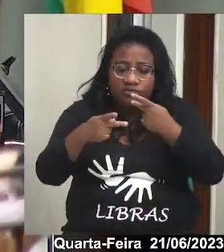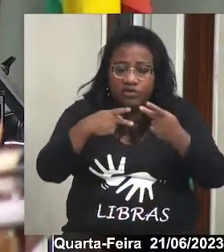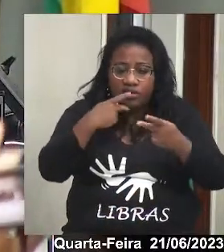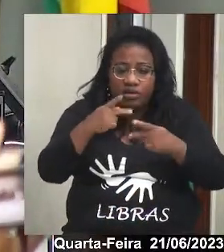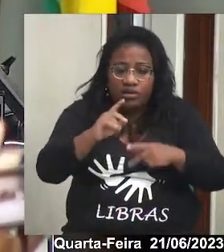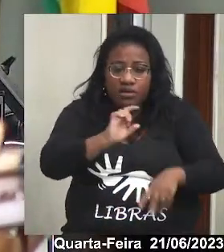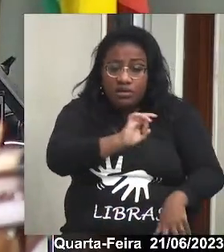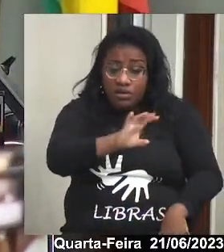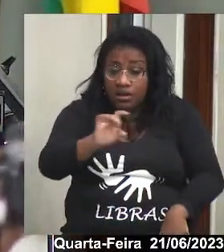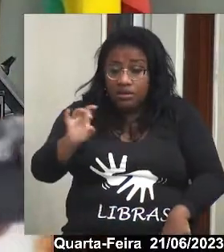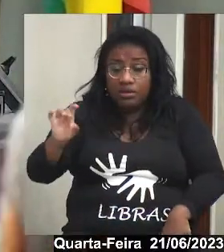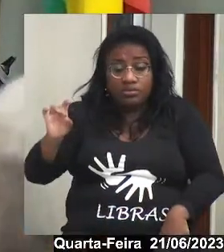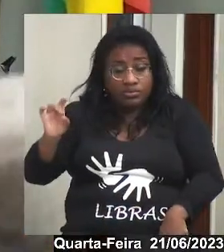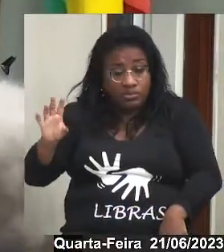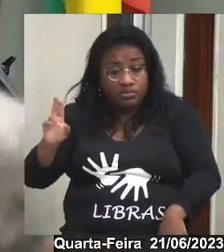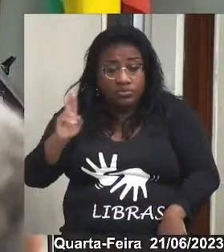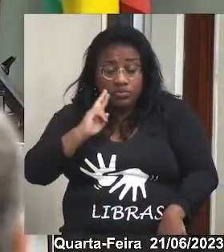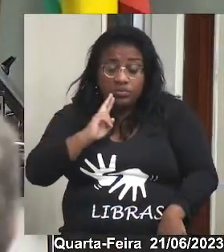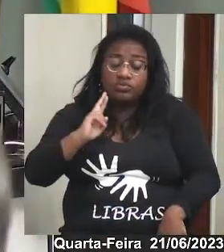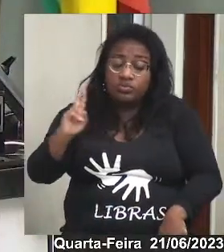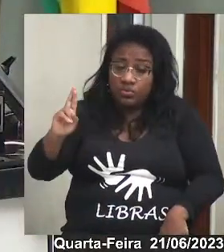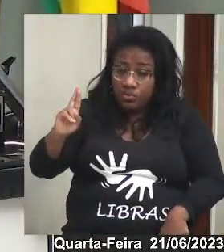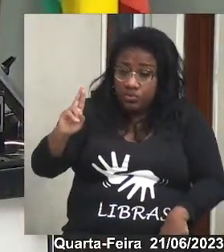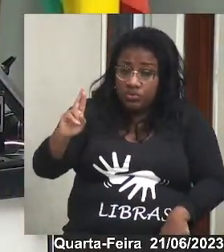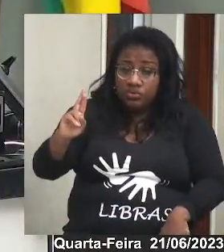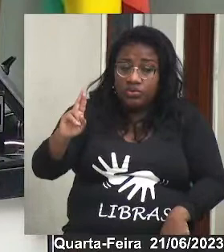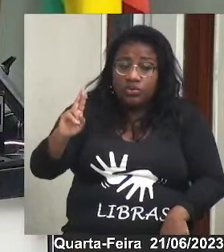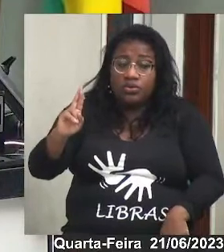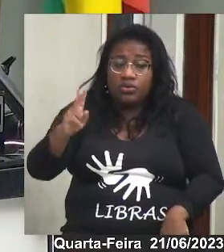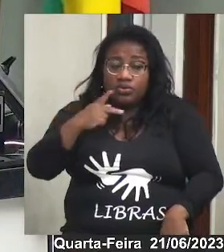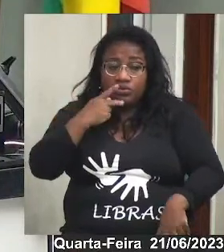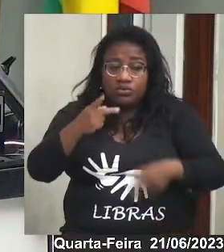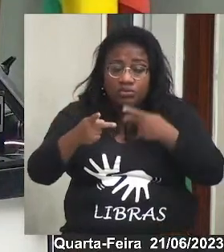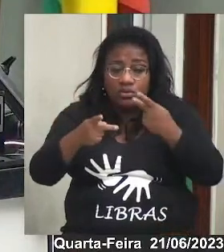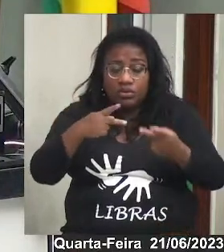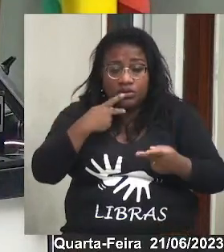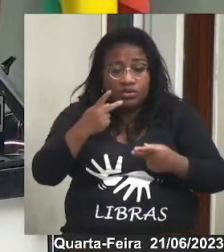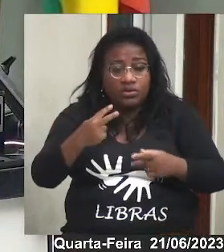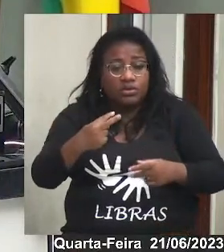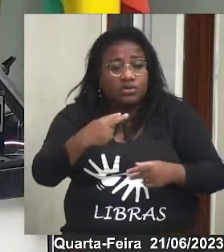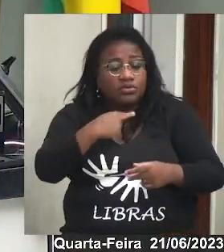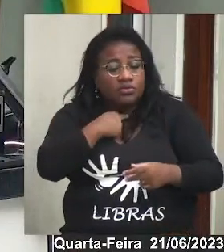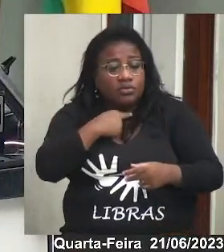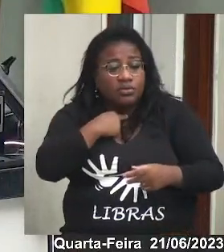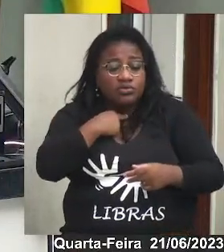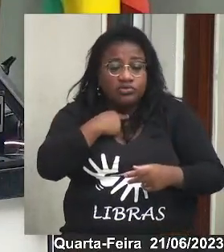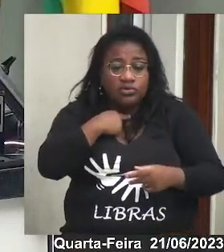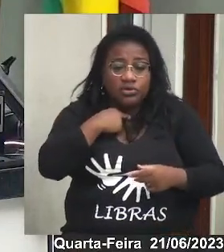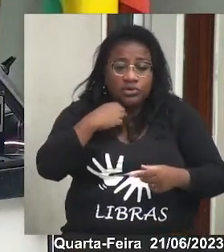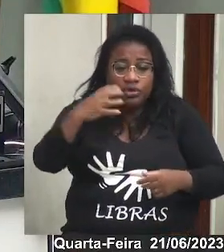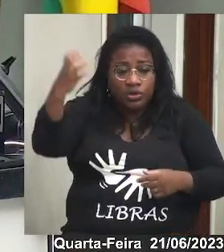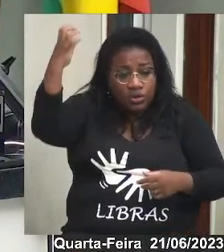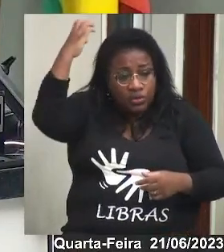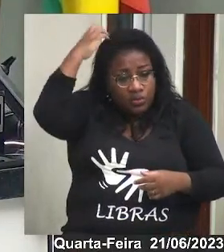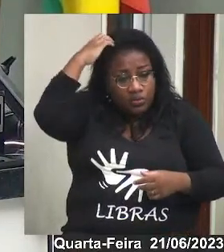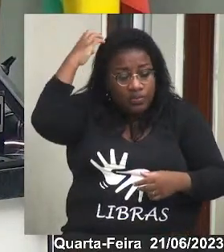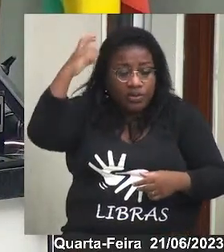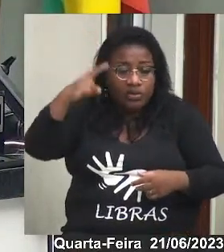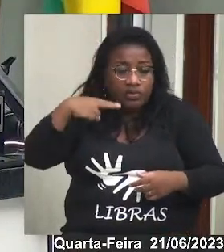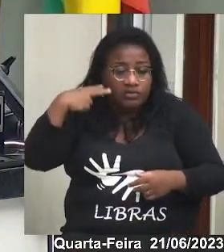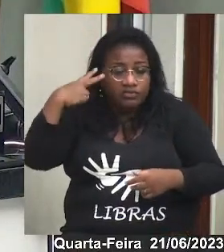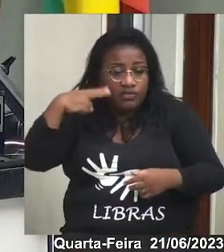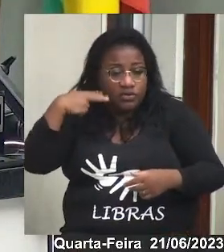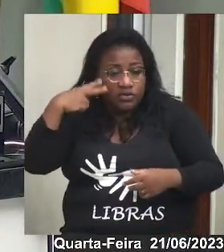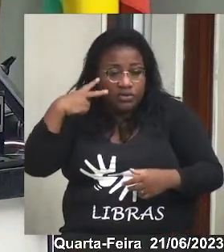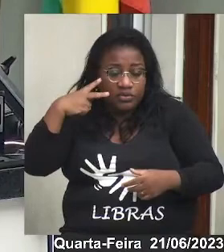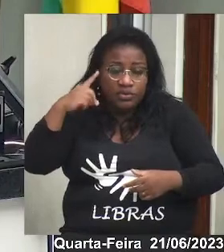pode. Cada um de nós aqui somos donos da nossa fala. O senhor não pode culpar o vice-prefeito porque um vereador falou.